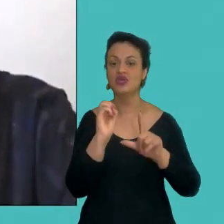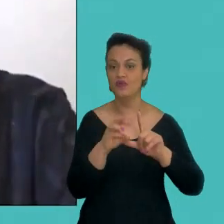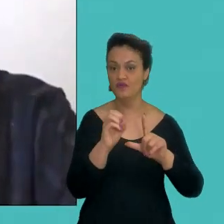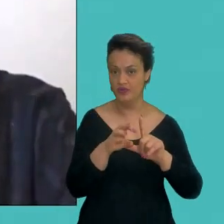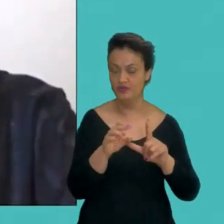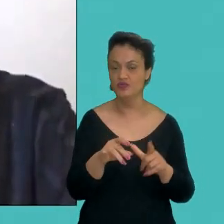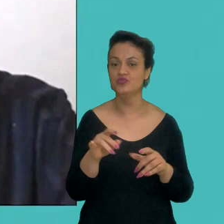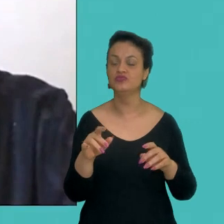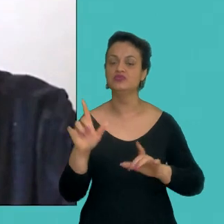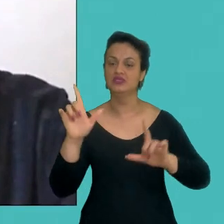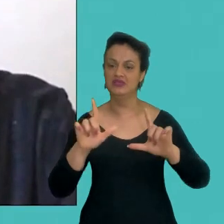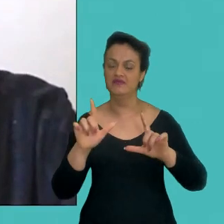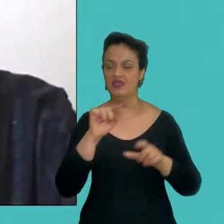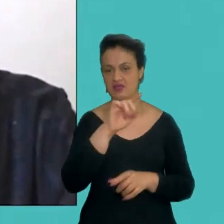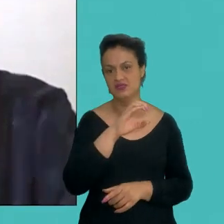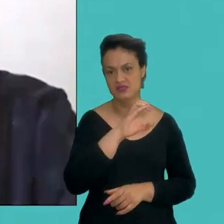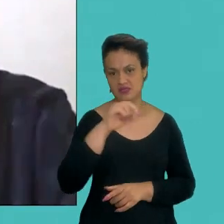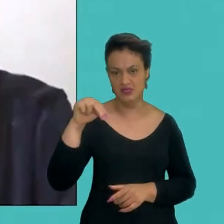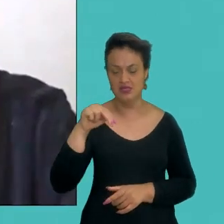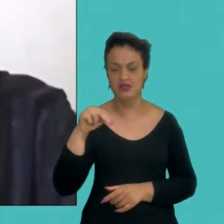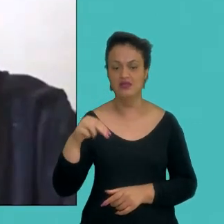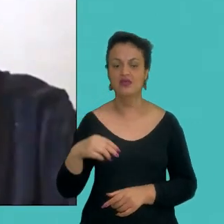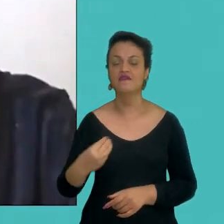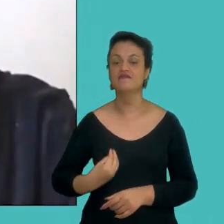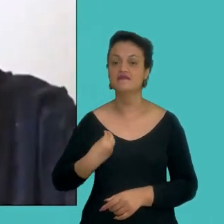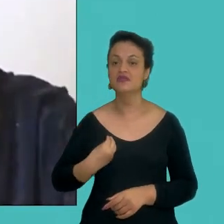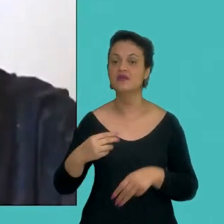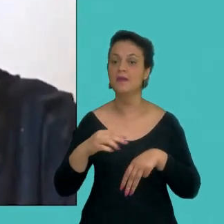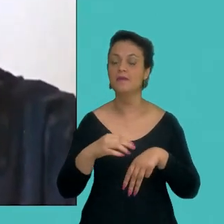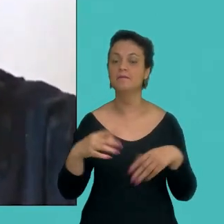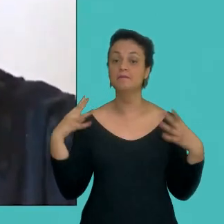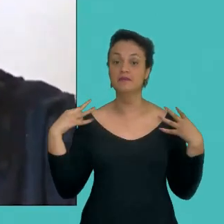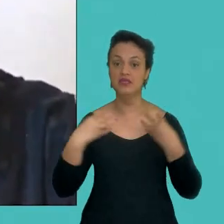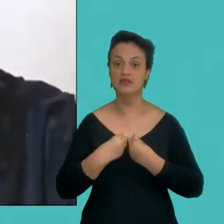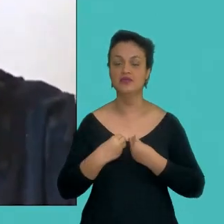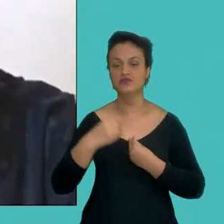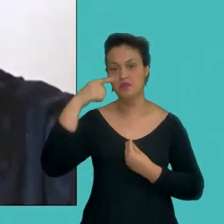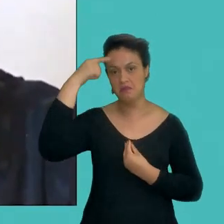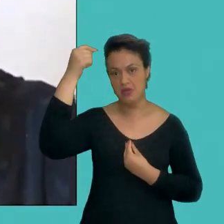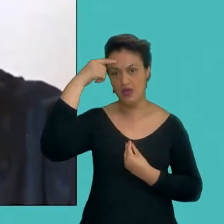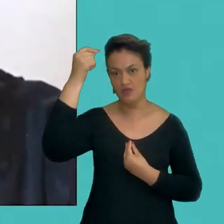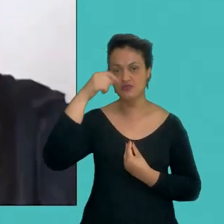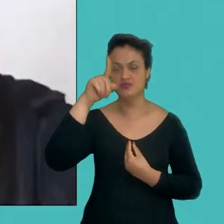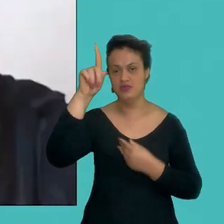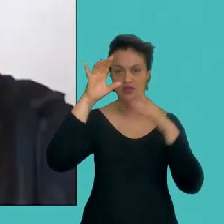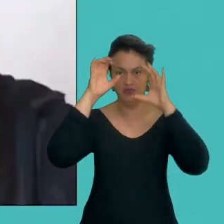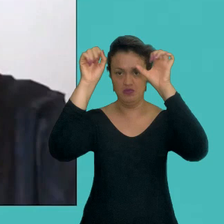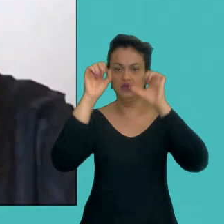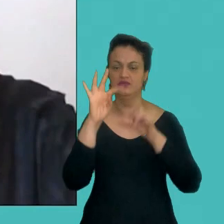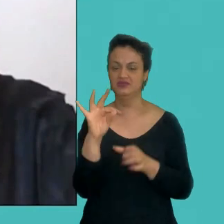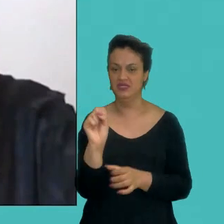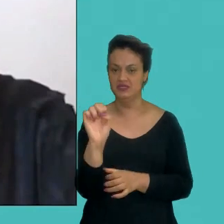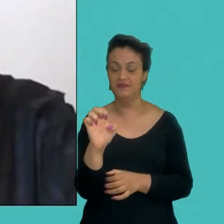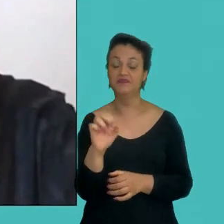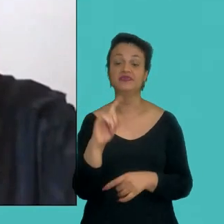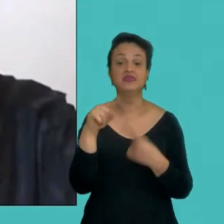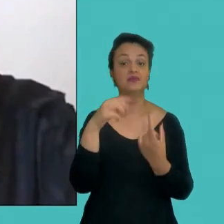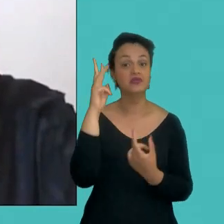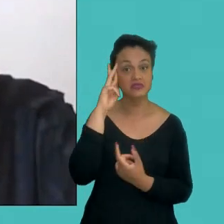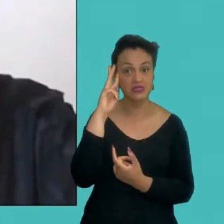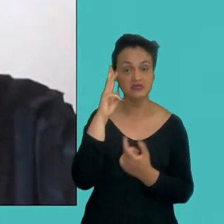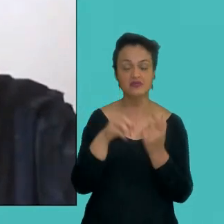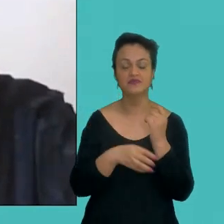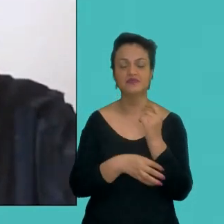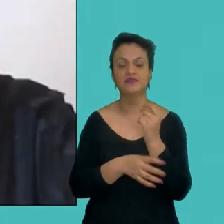ao vivo, no Jornal da CNN, o ministro Luiz Roberto Barroso, deixando o TSE. E tivemos